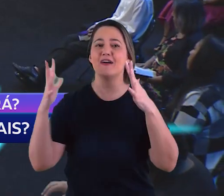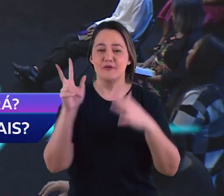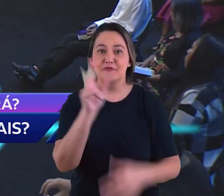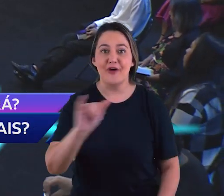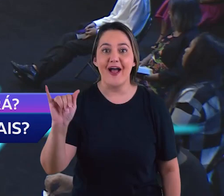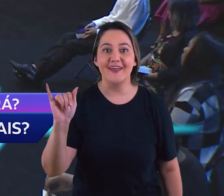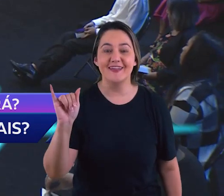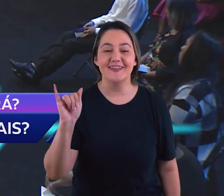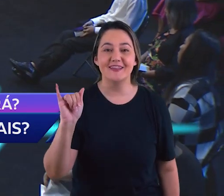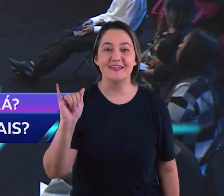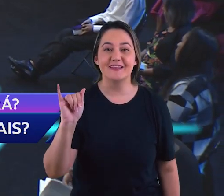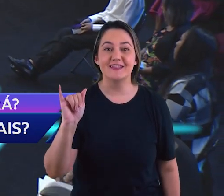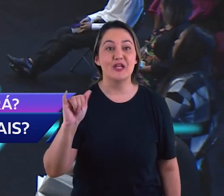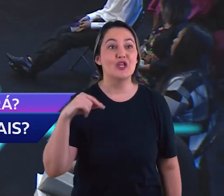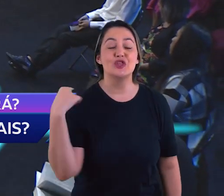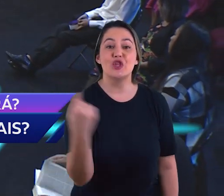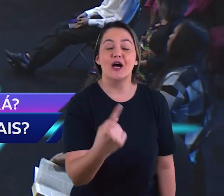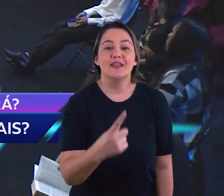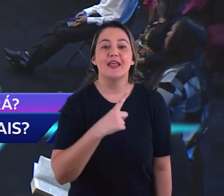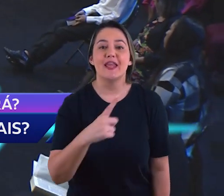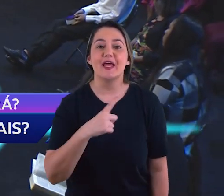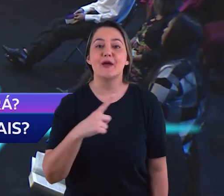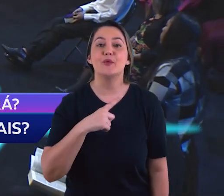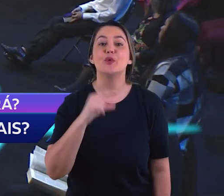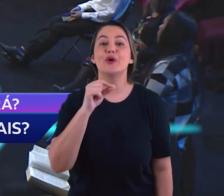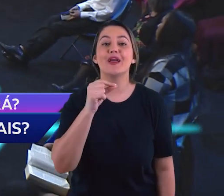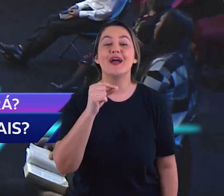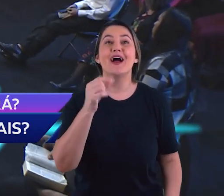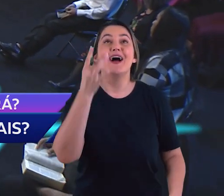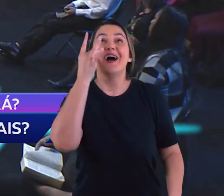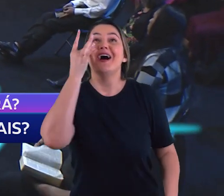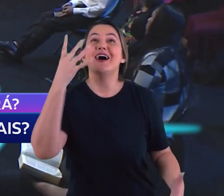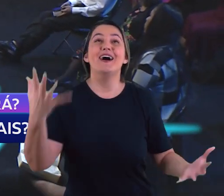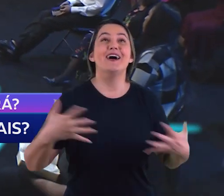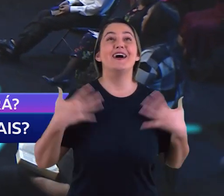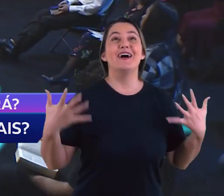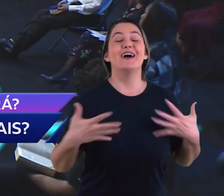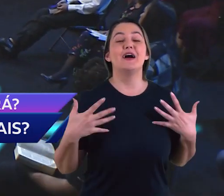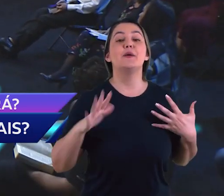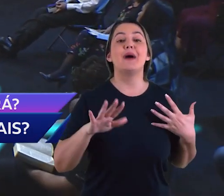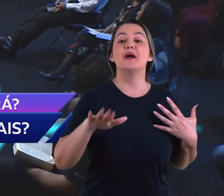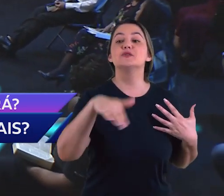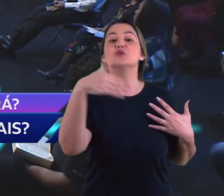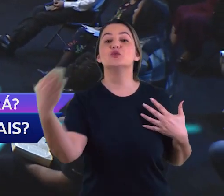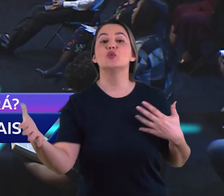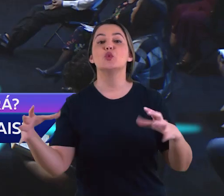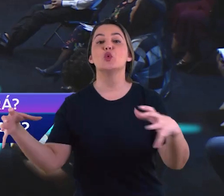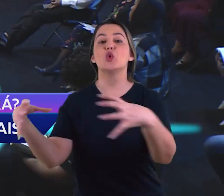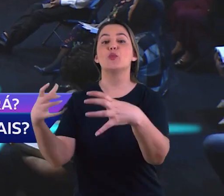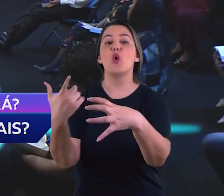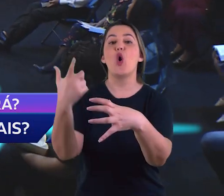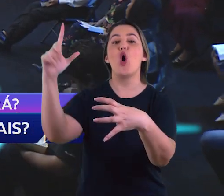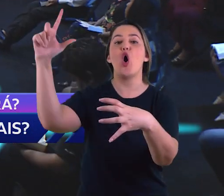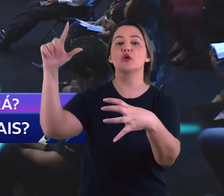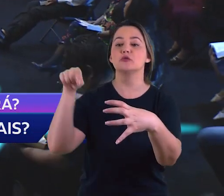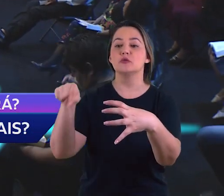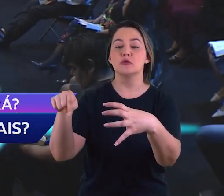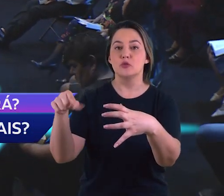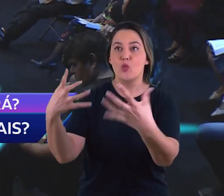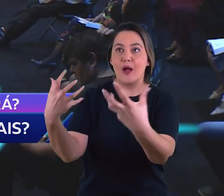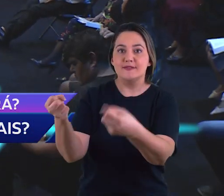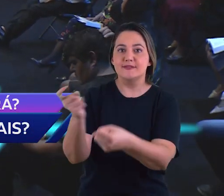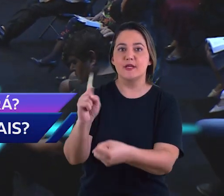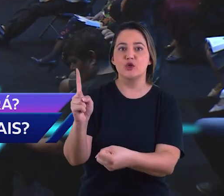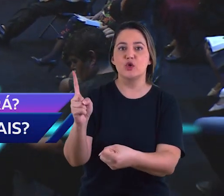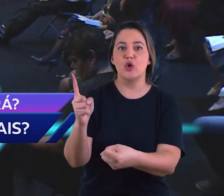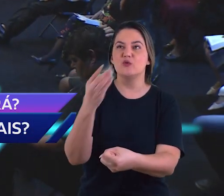dar pulos de alegria. Nós teremos do outro lado aqueles que não estão salvos, aqueles que